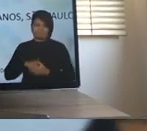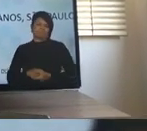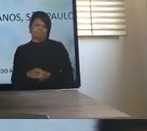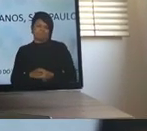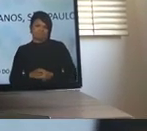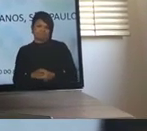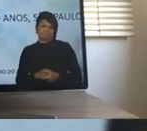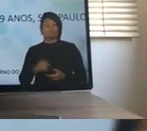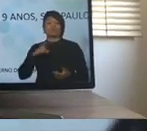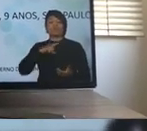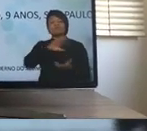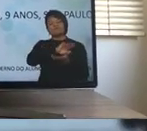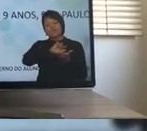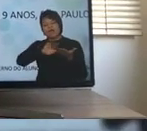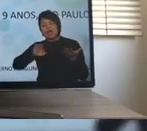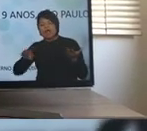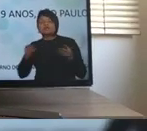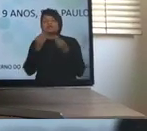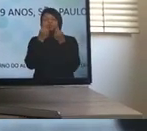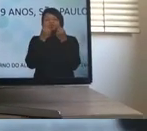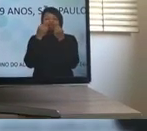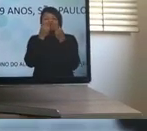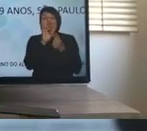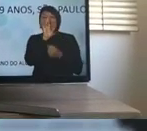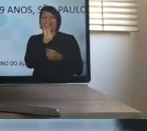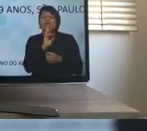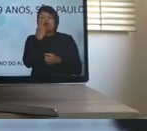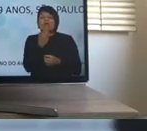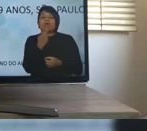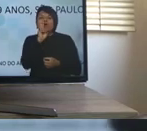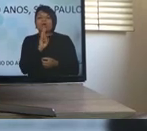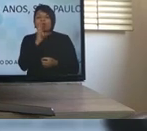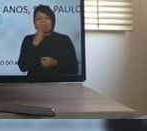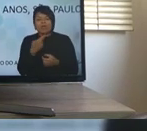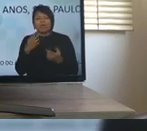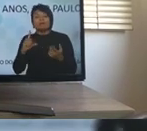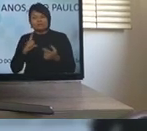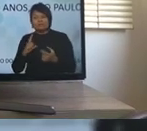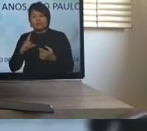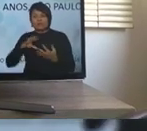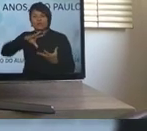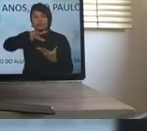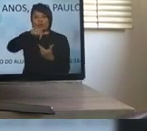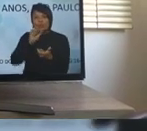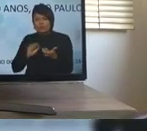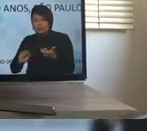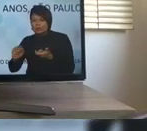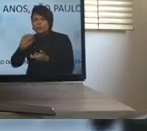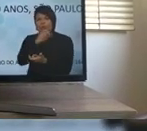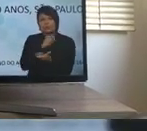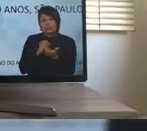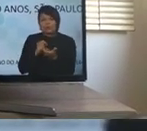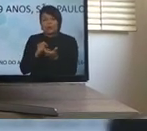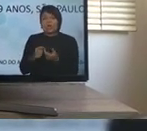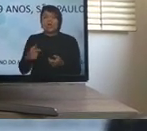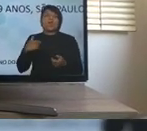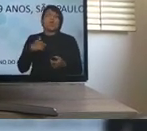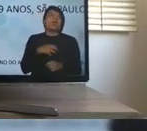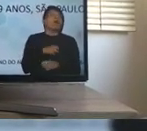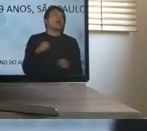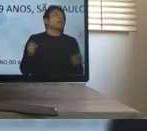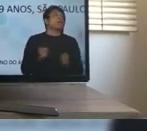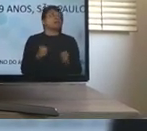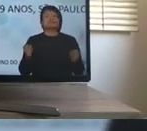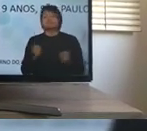os vários sabores de sorvete que existem no mundo. Sou apaixonado por